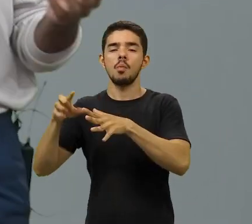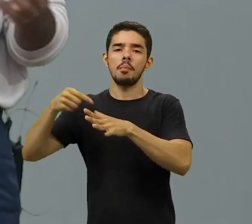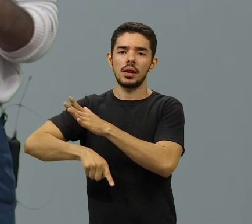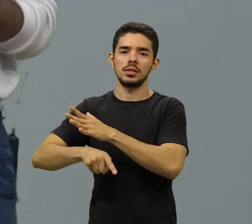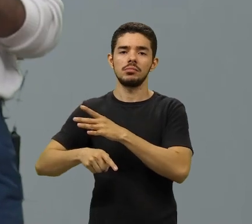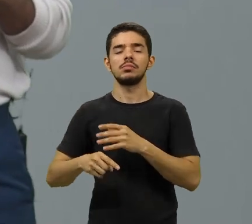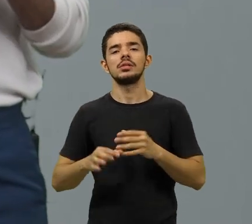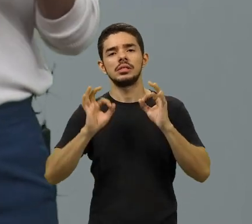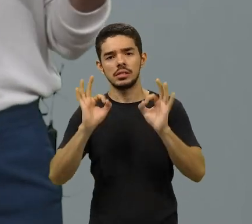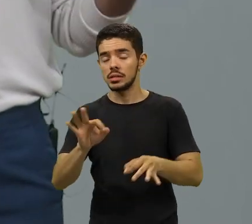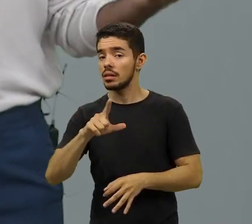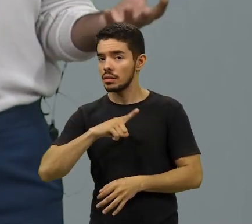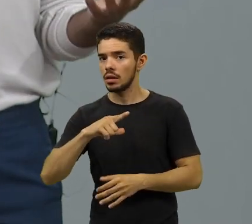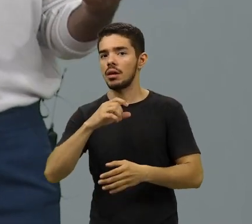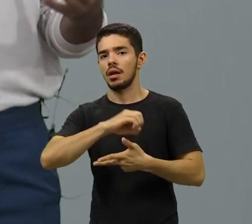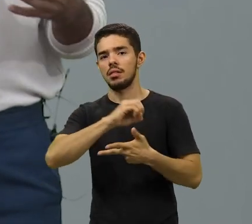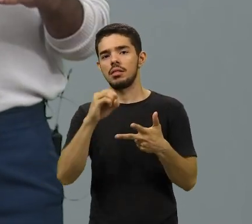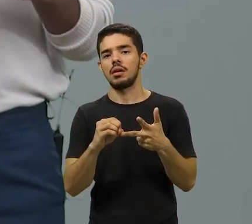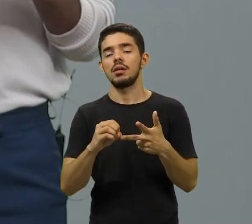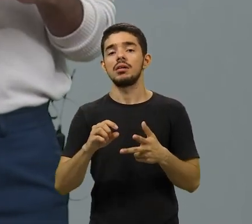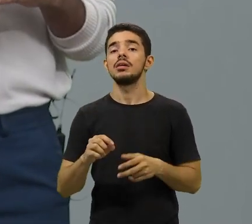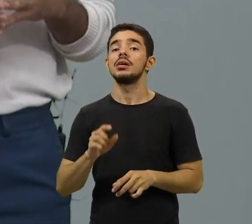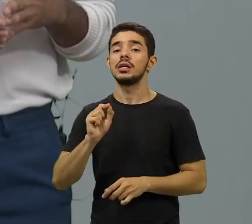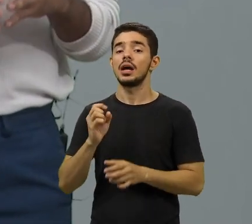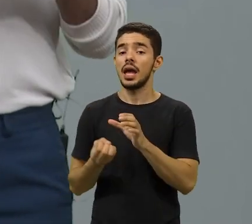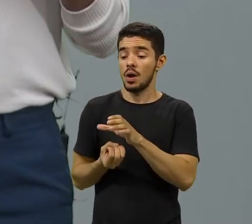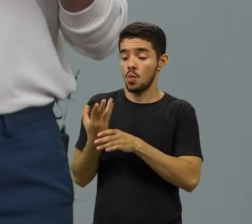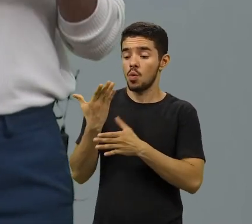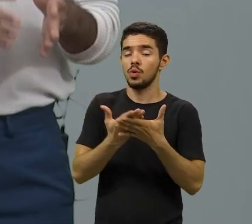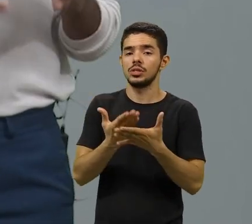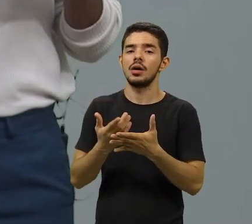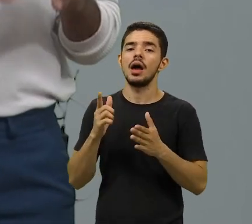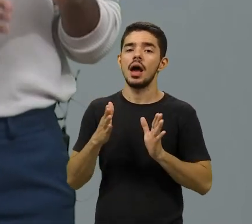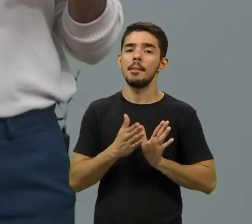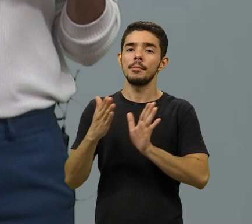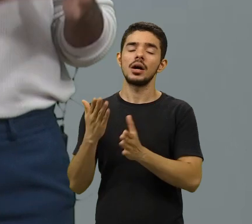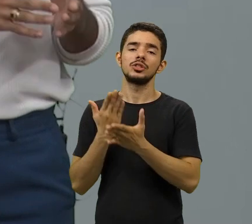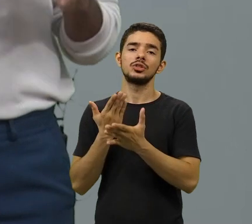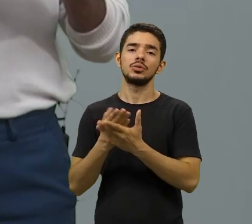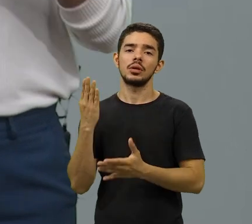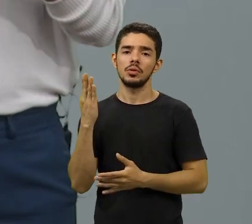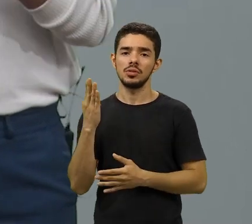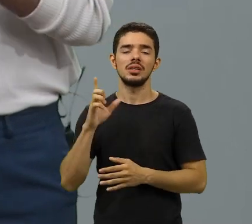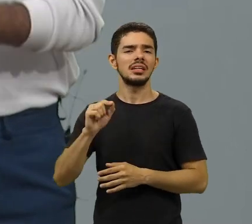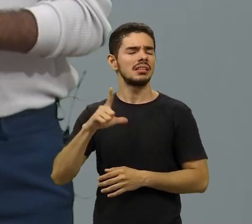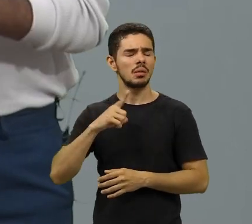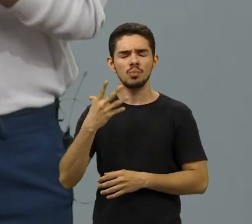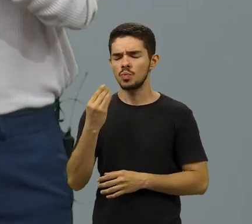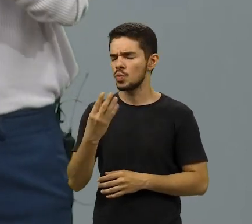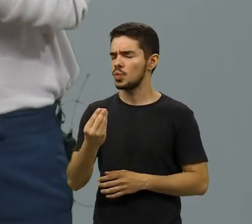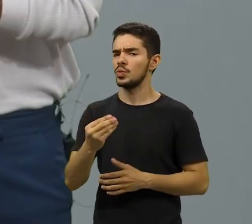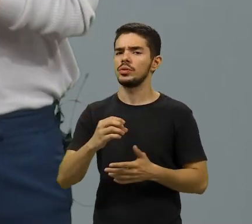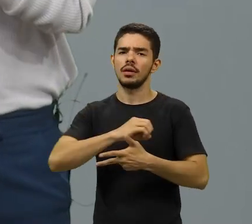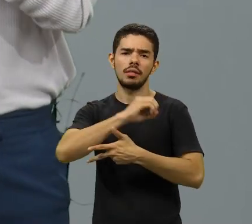complexo. Isso com certeza cairá no Enem, já que ecologia é uma parte do estudo da biologia que mais